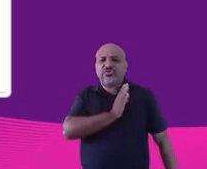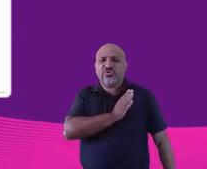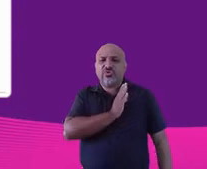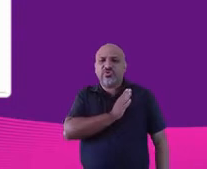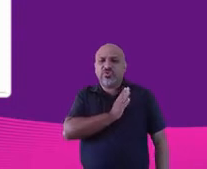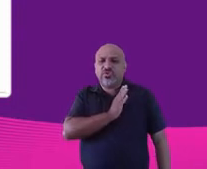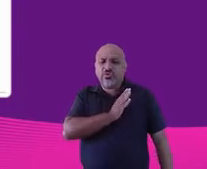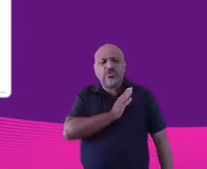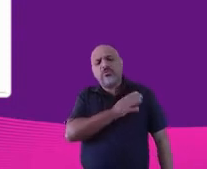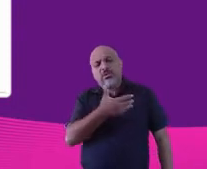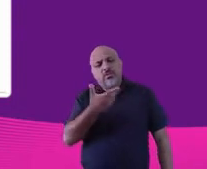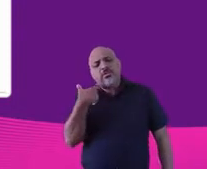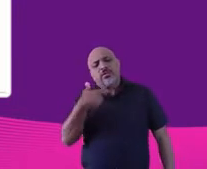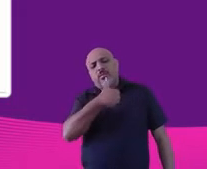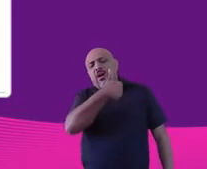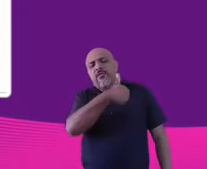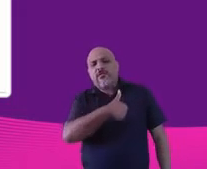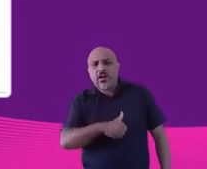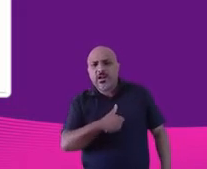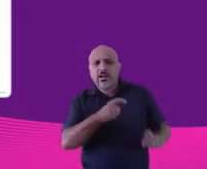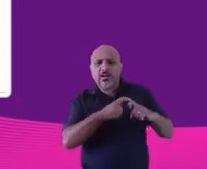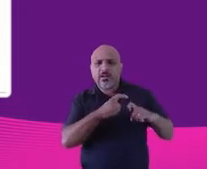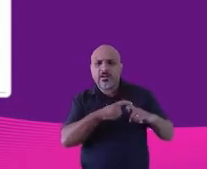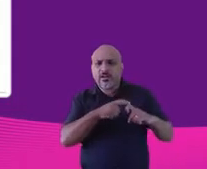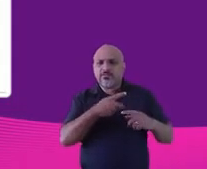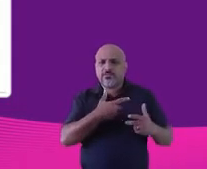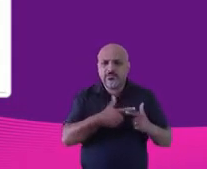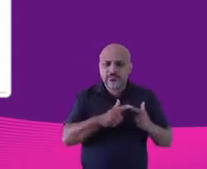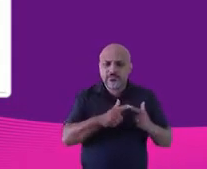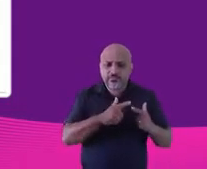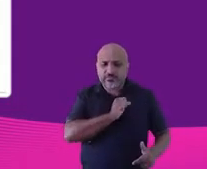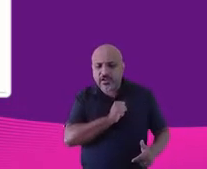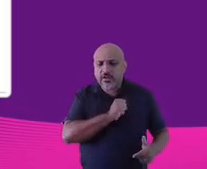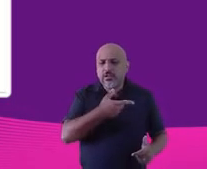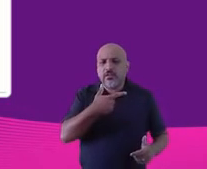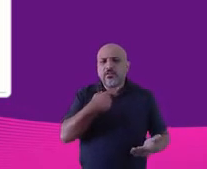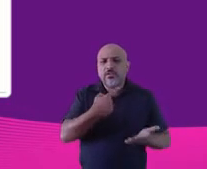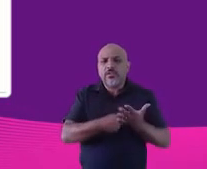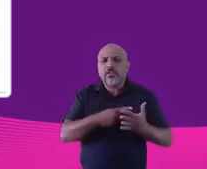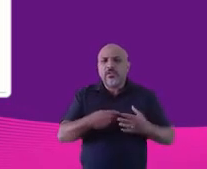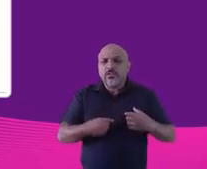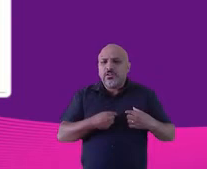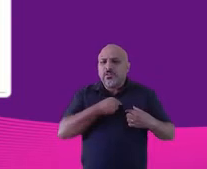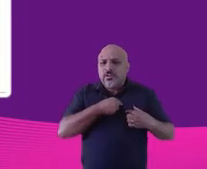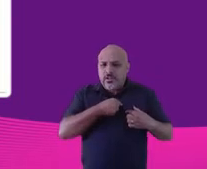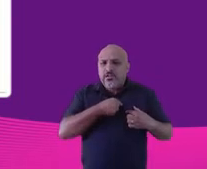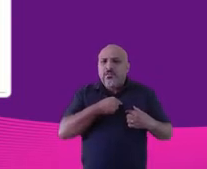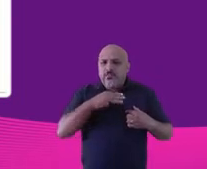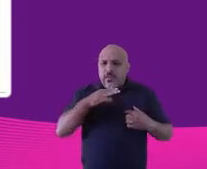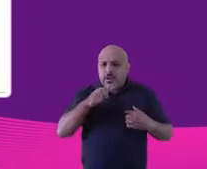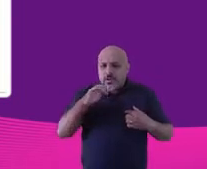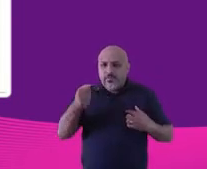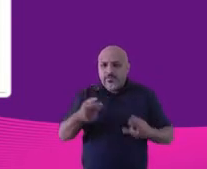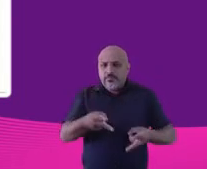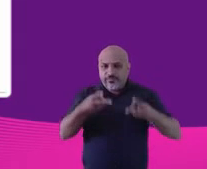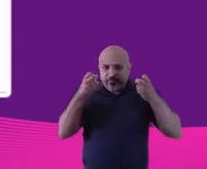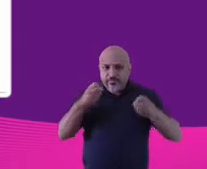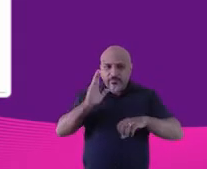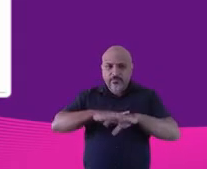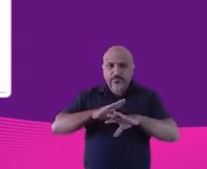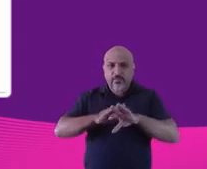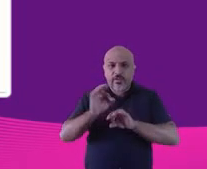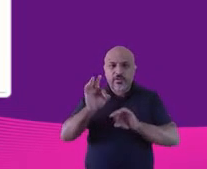para avaliação dessa bradicardia, tinha indicação de marca-passo, fez um diagnóstico de um flutter